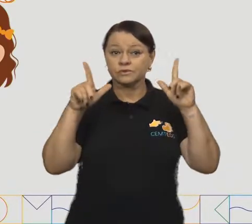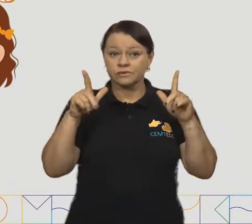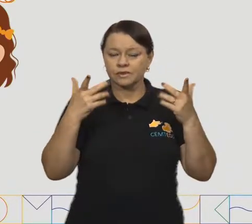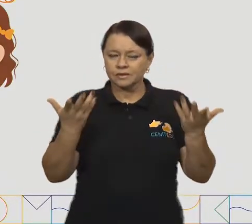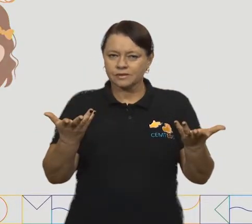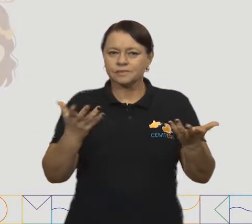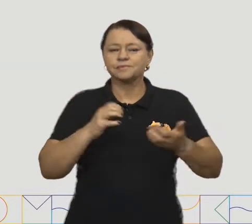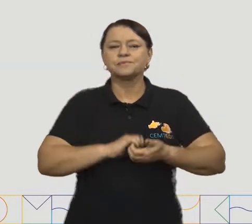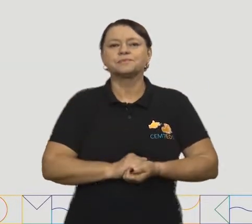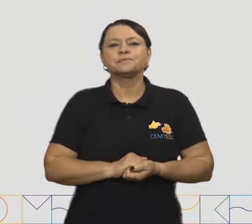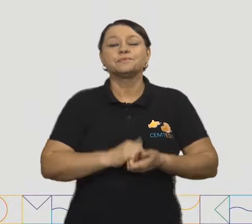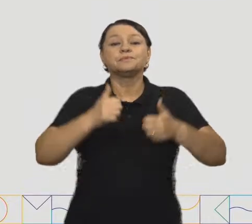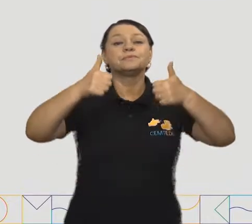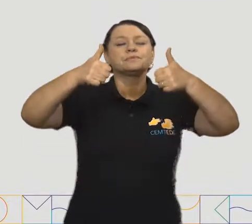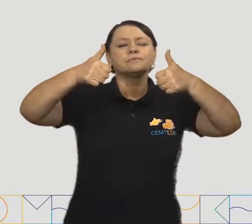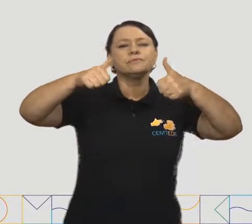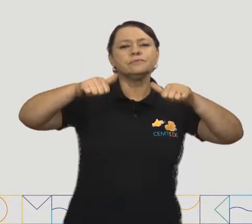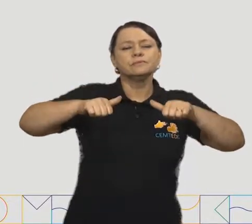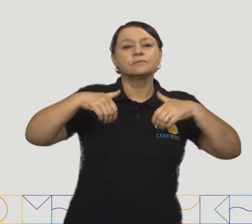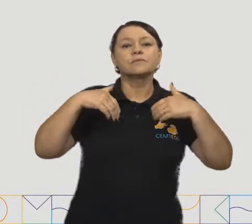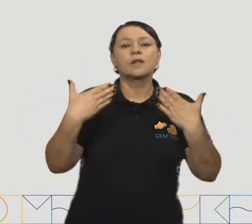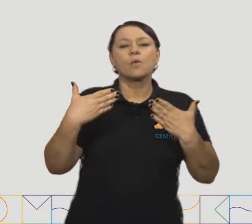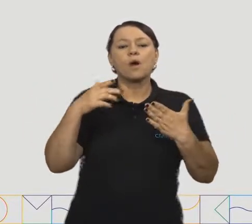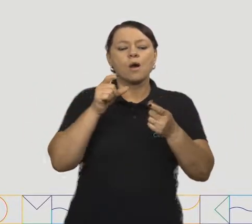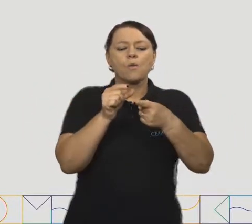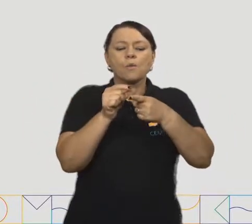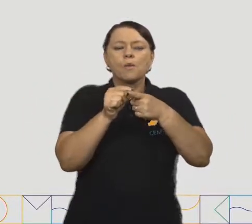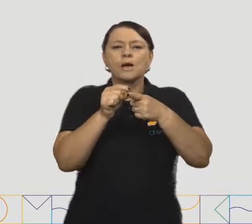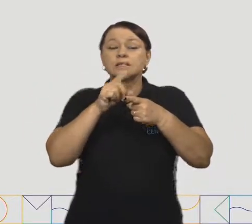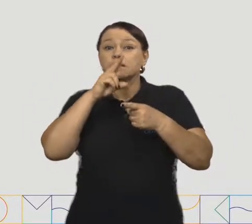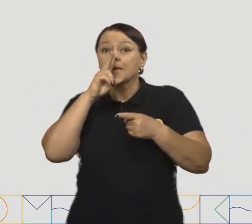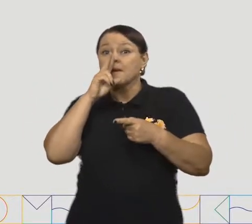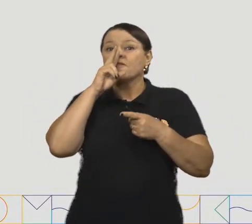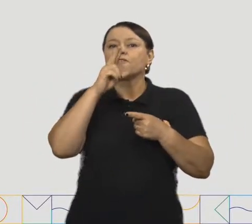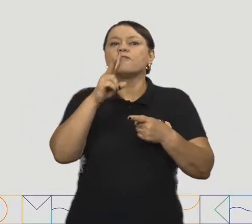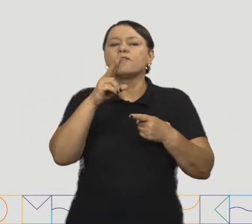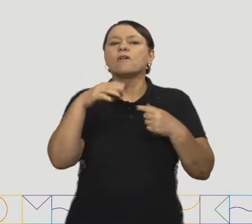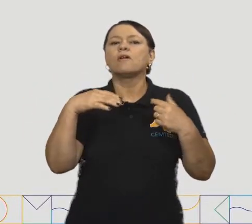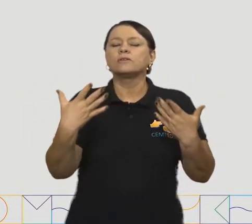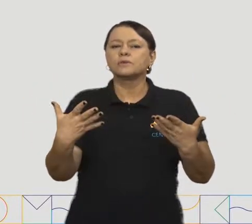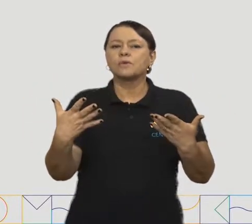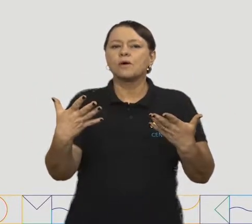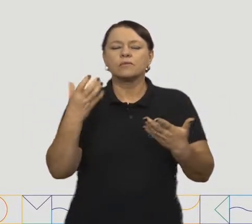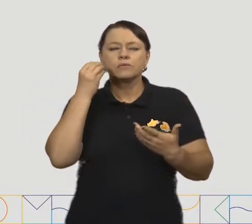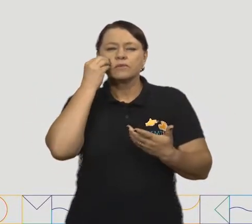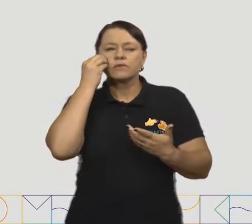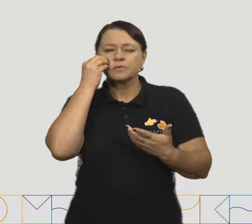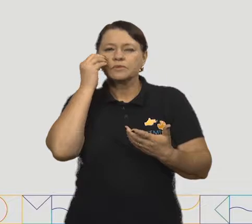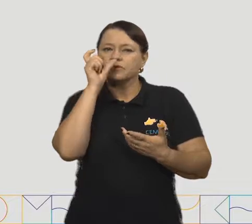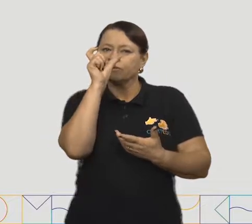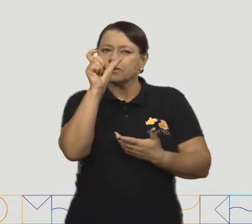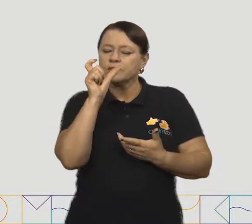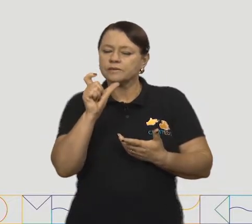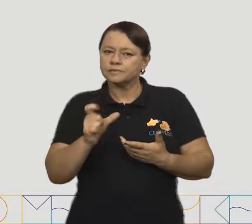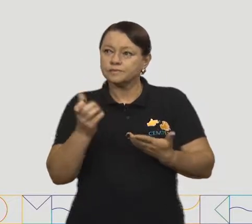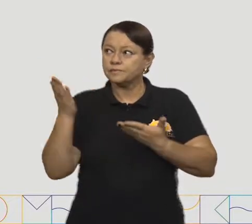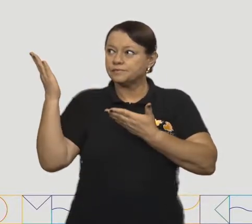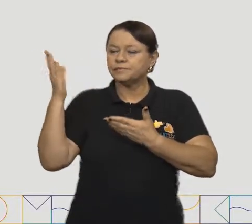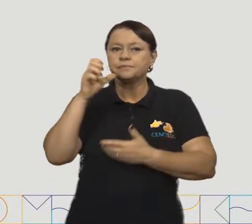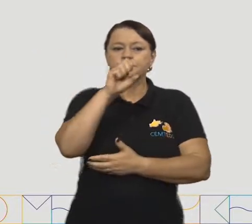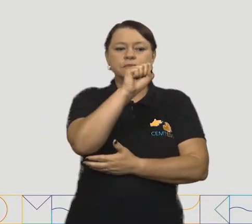te causou dúvidas. Quero que neste momento você preste atenção nas seguintes palavras deste